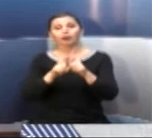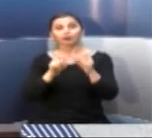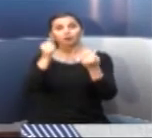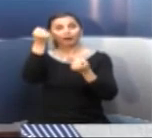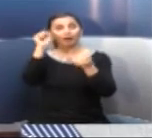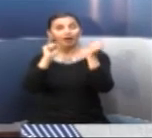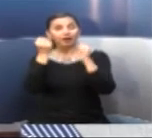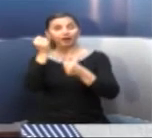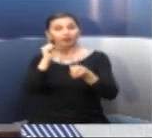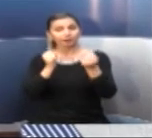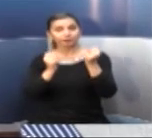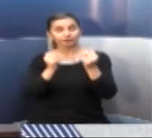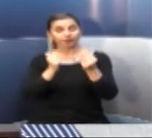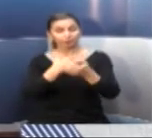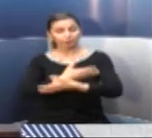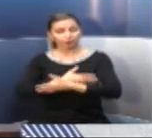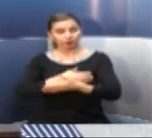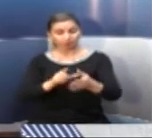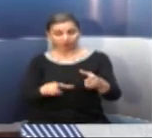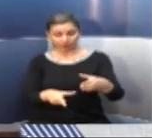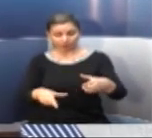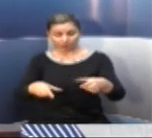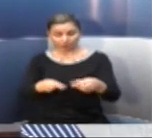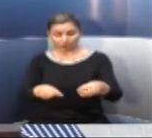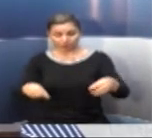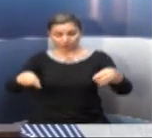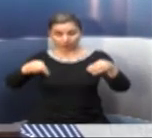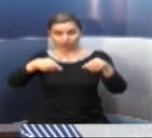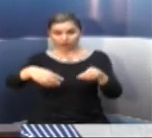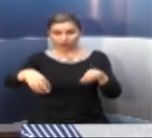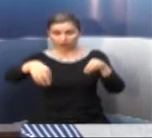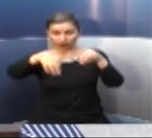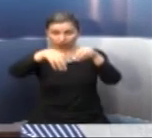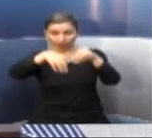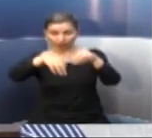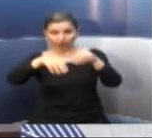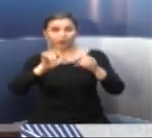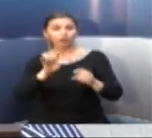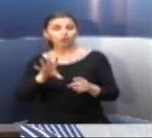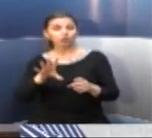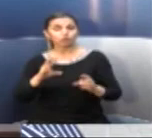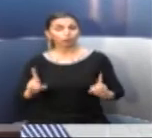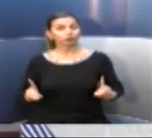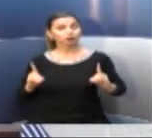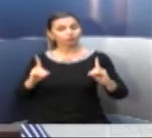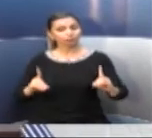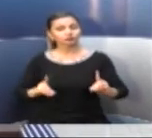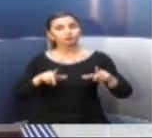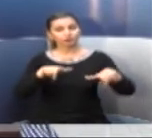fraldas, onde só pessoas com deficiência trabalham. E todos esses que aqui estão